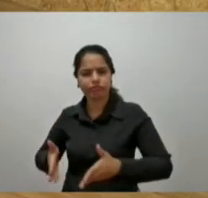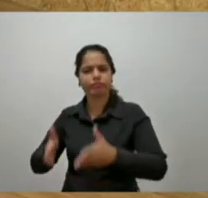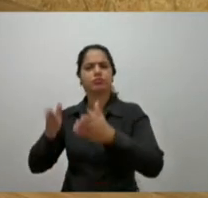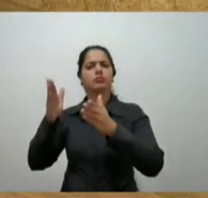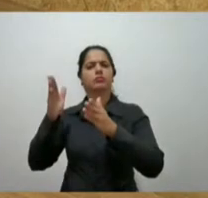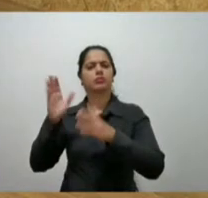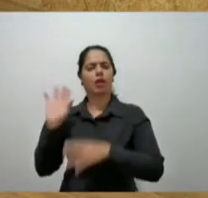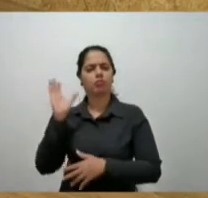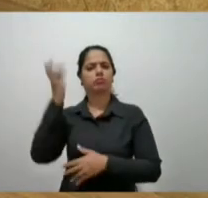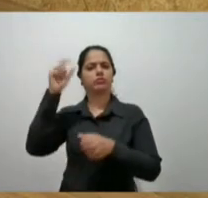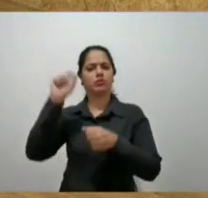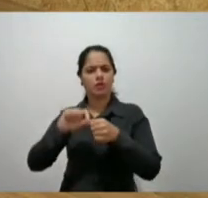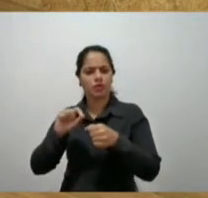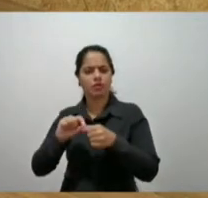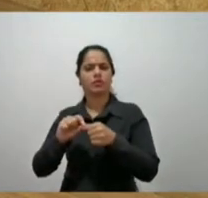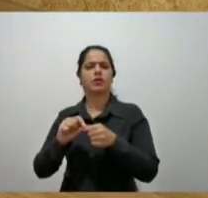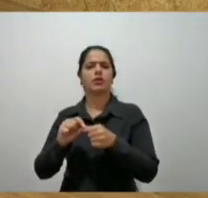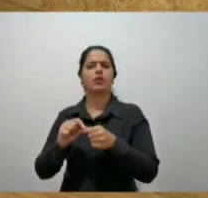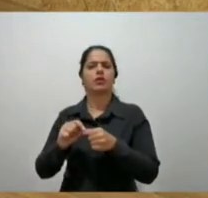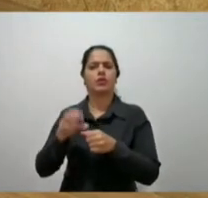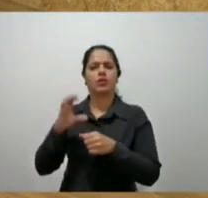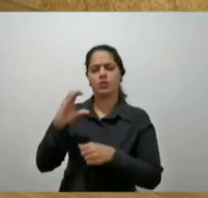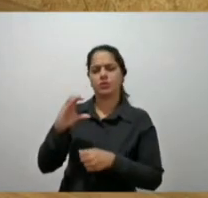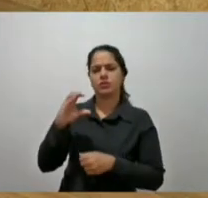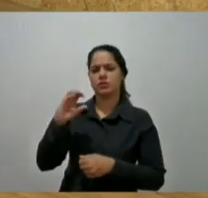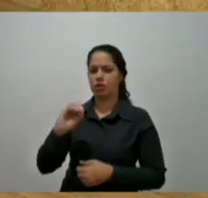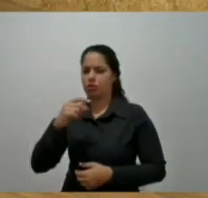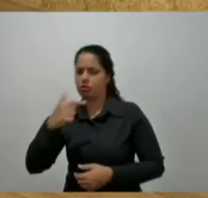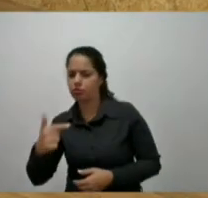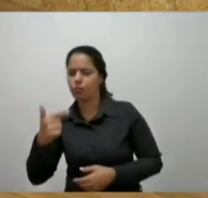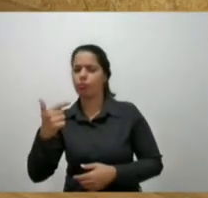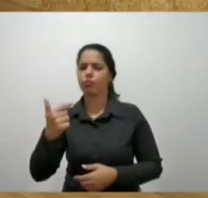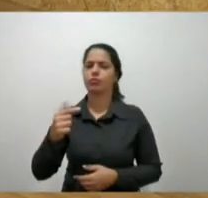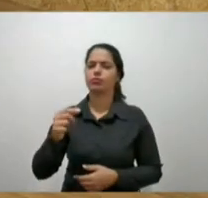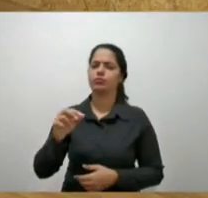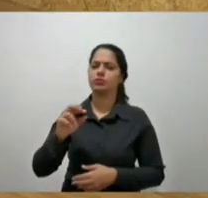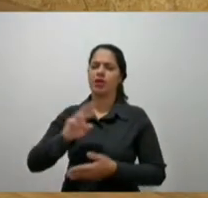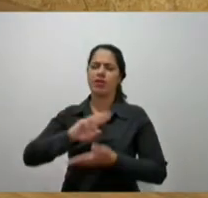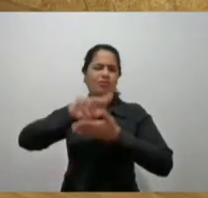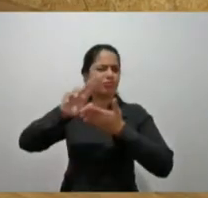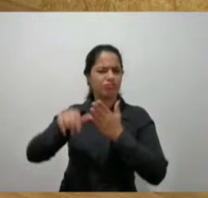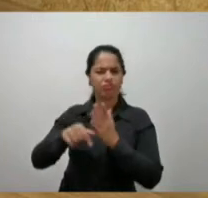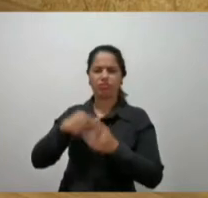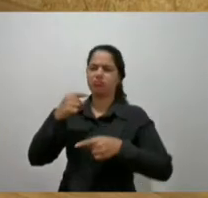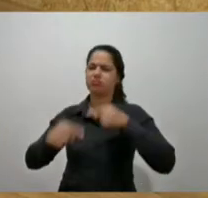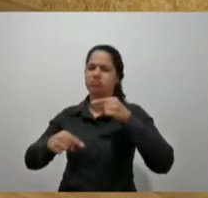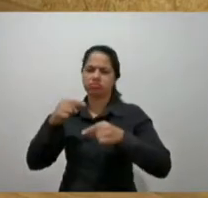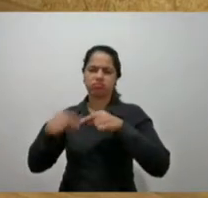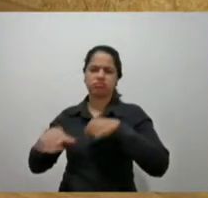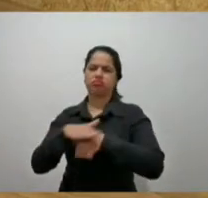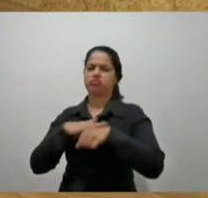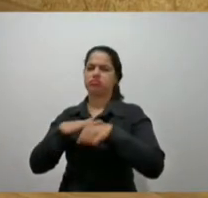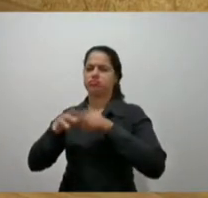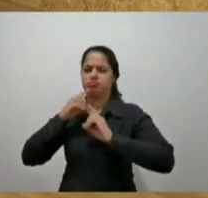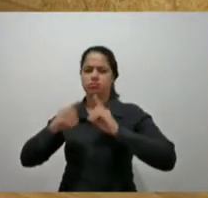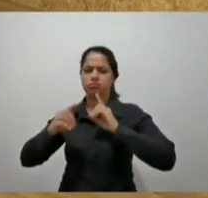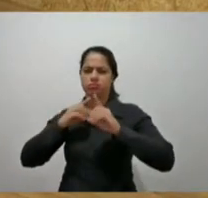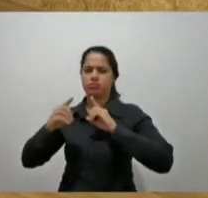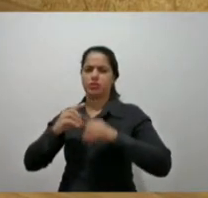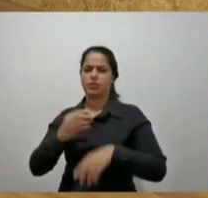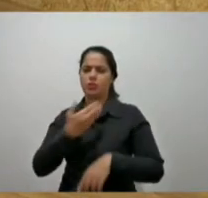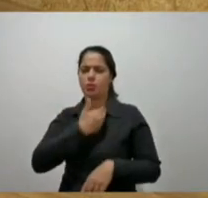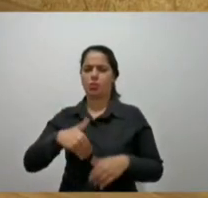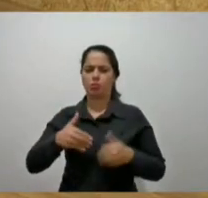carbono e uma série de outras políticas que estão, sim, sendo discutidas, devem ser lançadas em breve pelo próprio governo. Bacana,